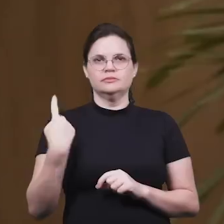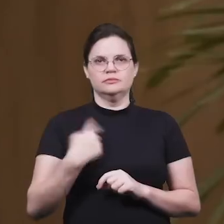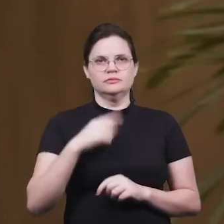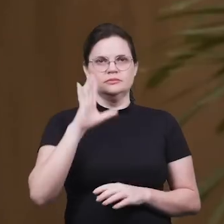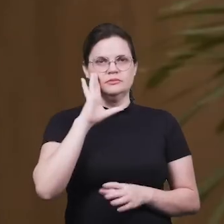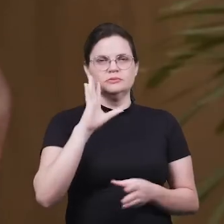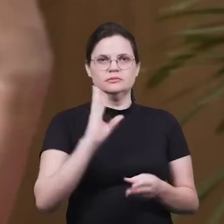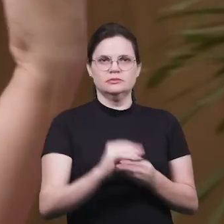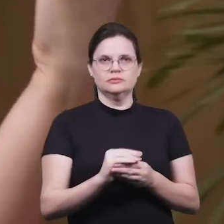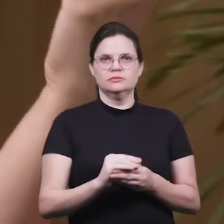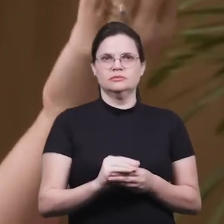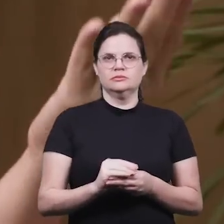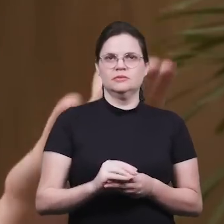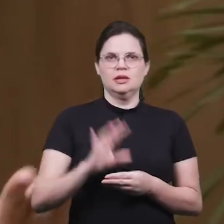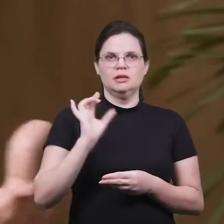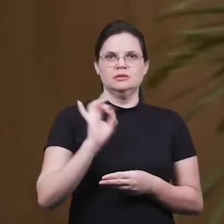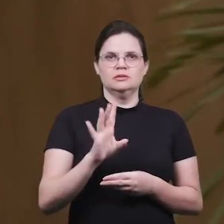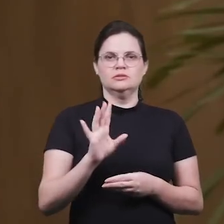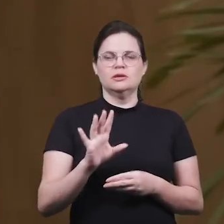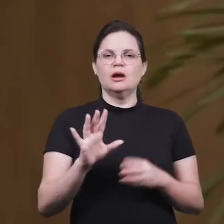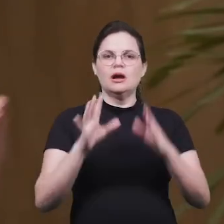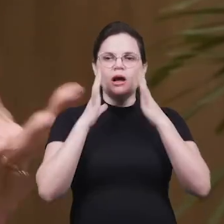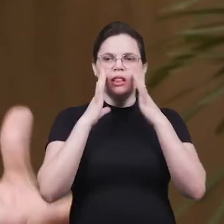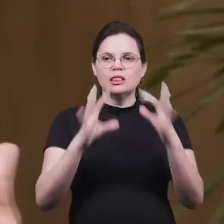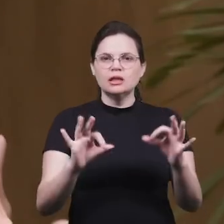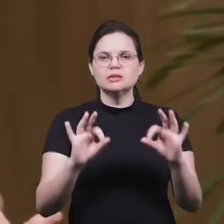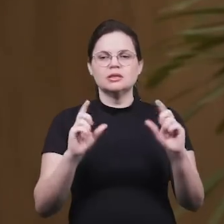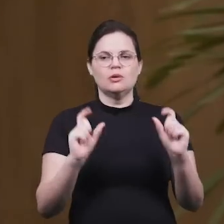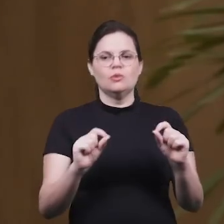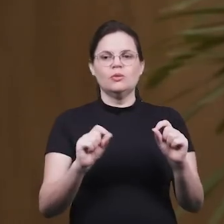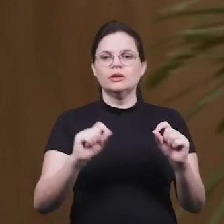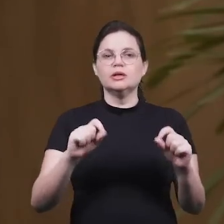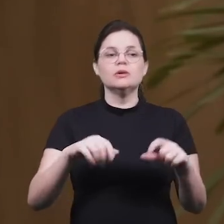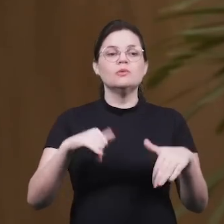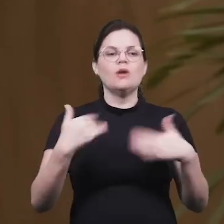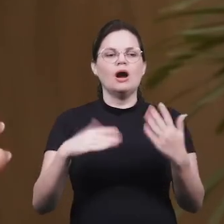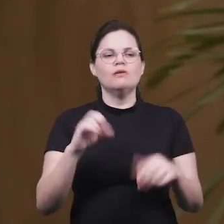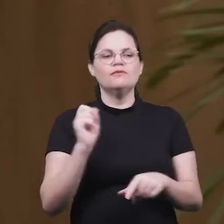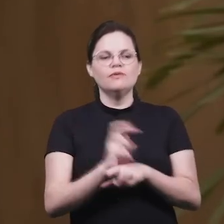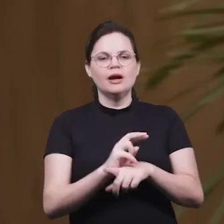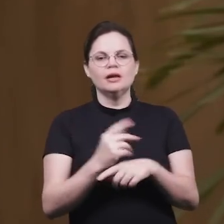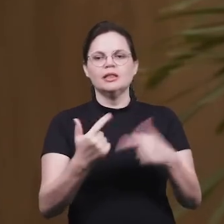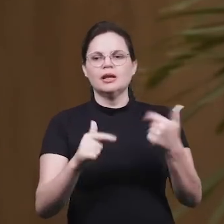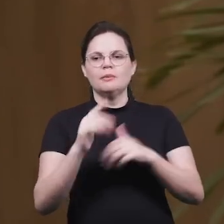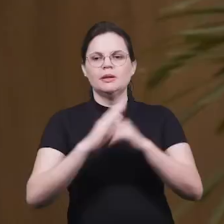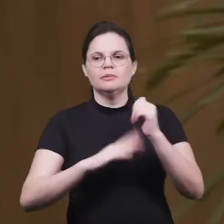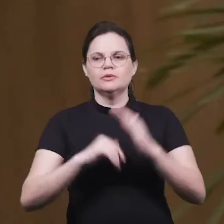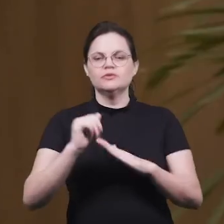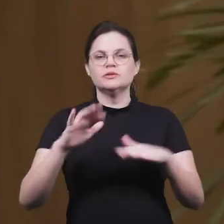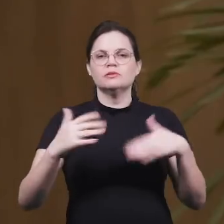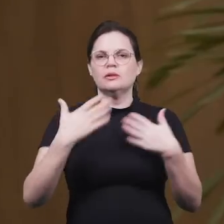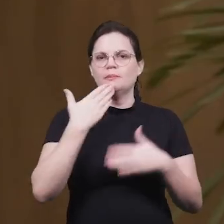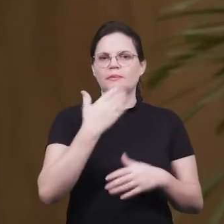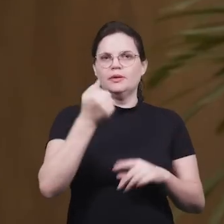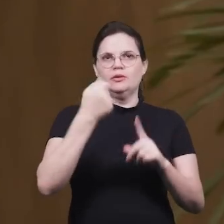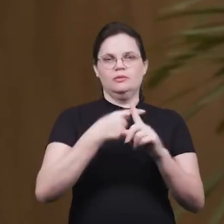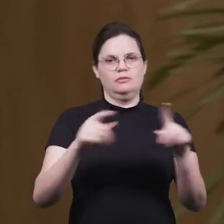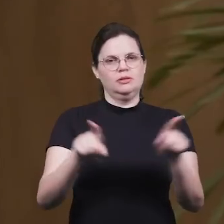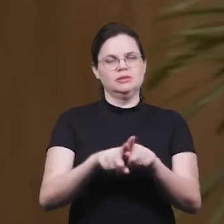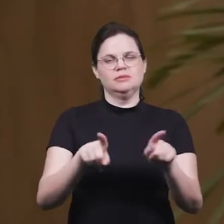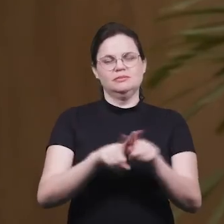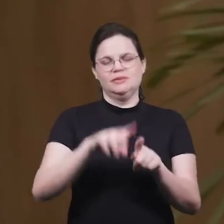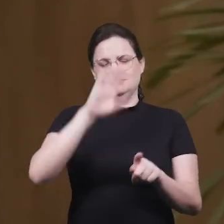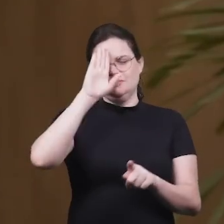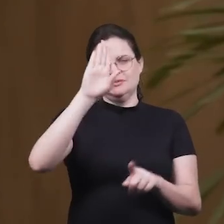posicionado, não só em atenção aos cenários, como o pastor aqui colocou, mas, sobretudo, ao que o Senhor